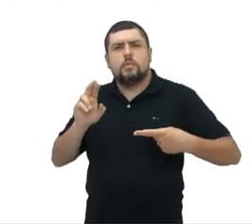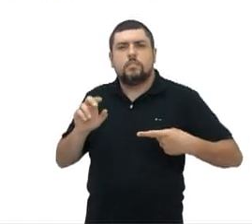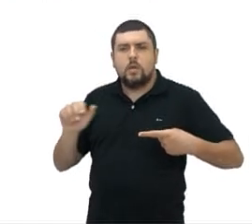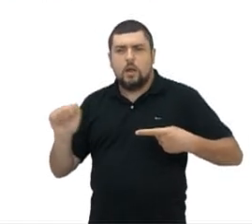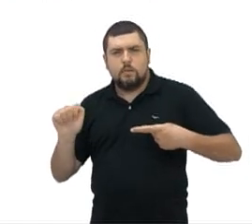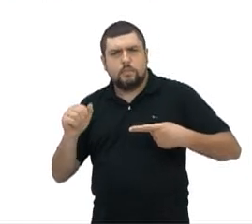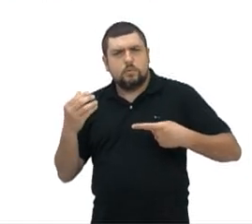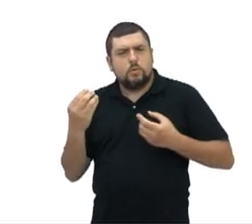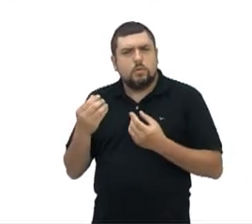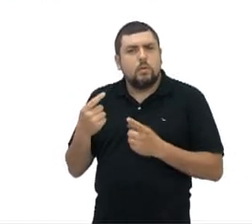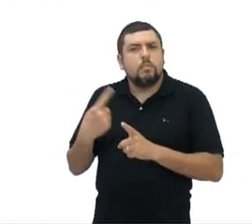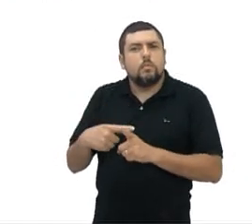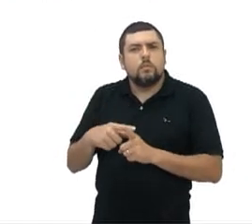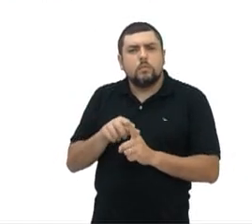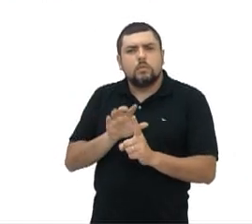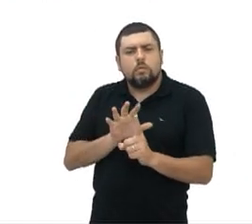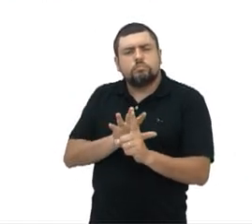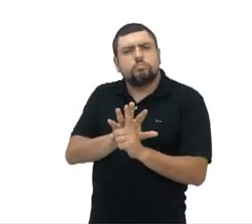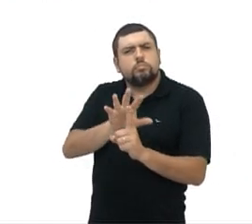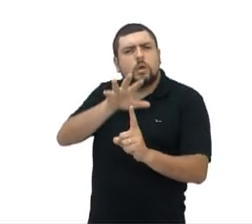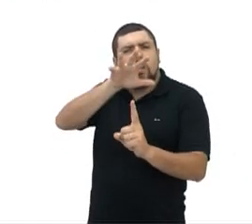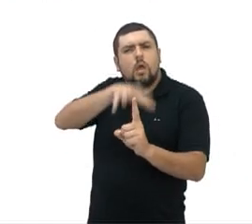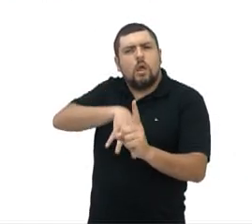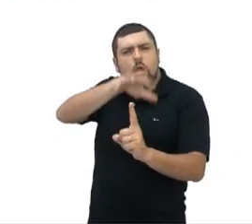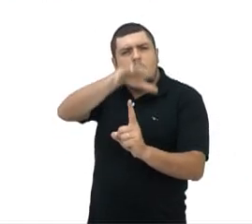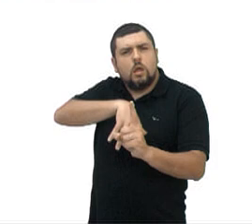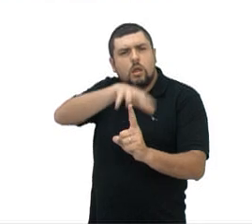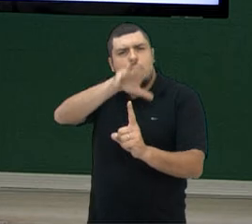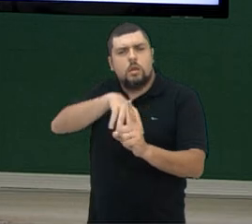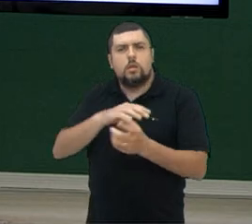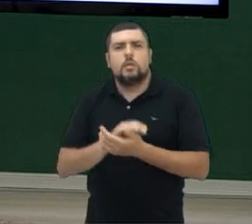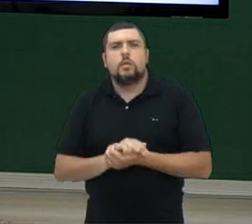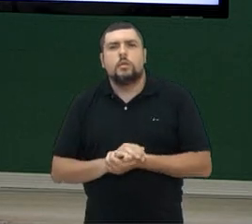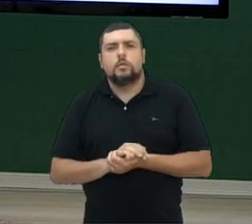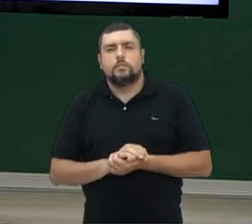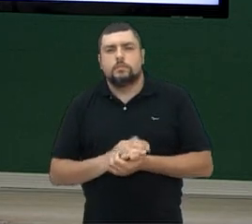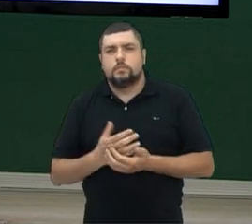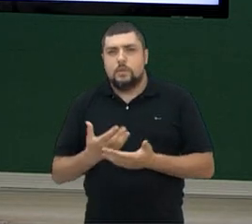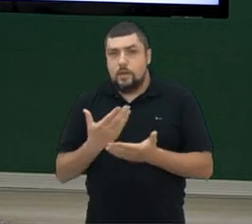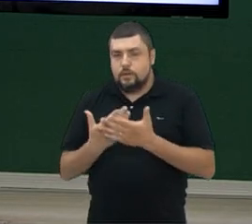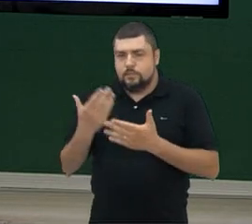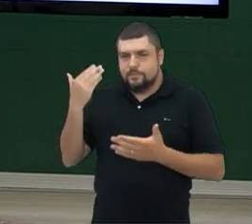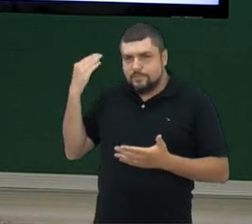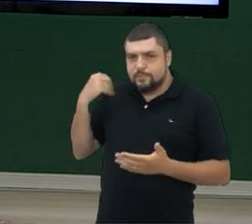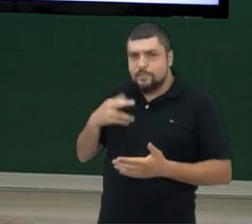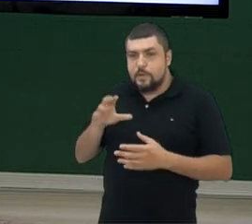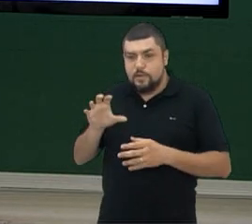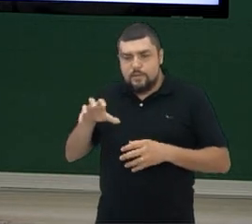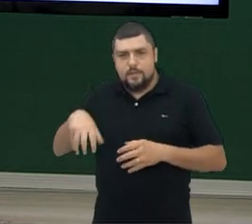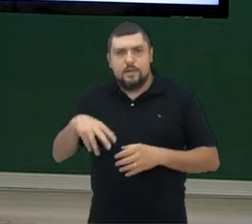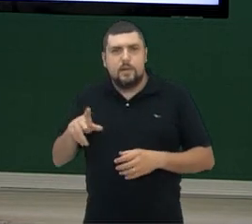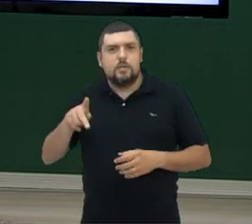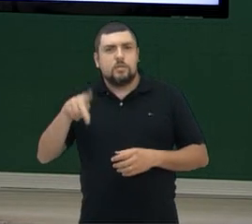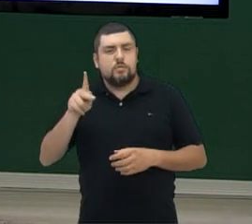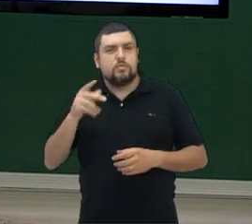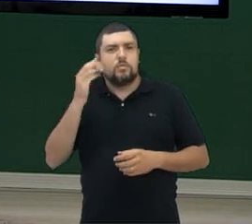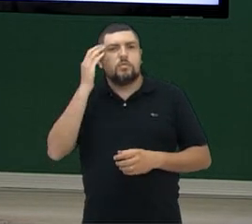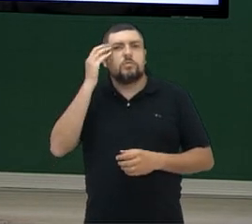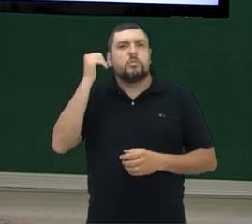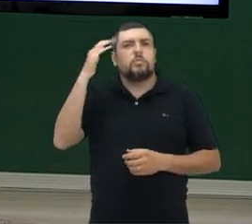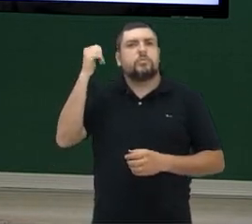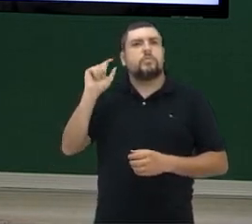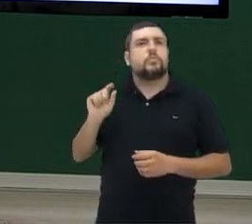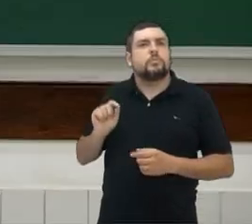tão cultuado? Nós falamos nas aulas passadas que o reino de Cush era muito famoso,